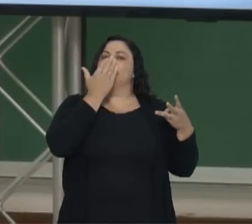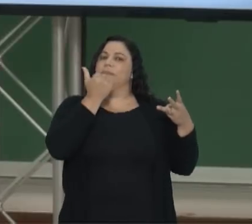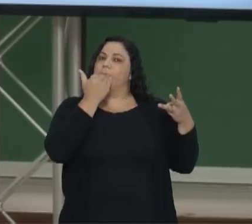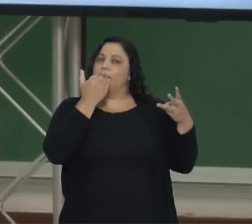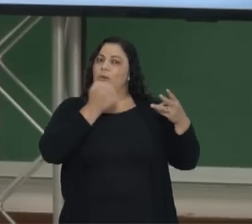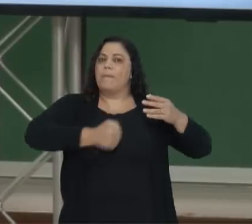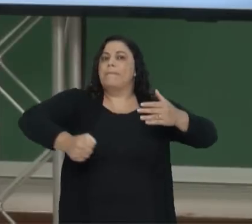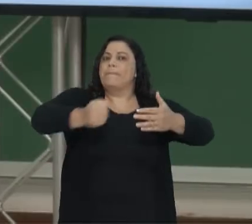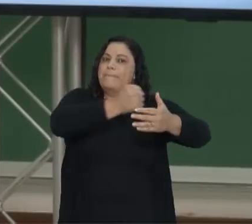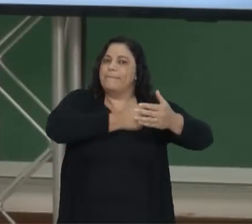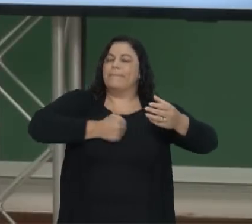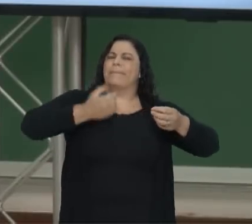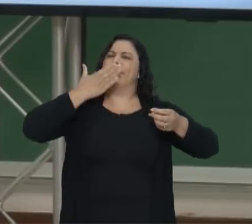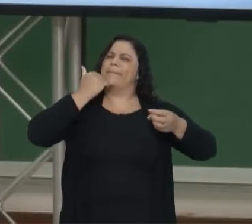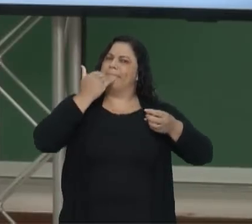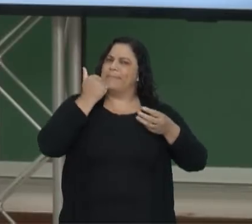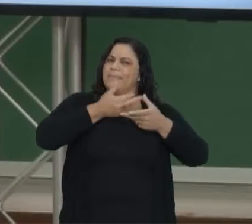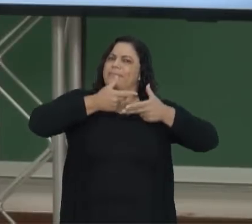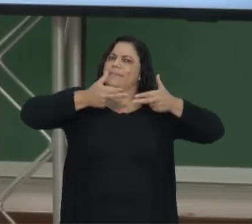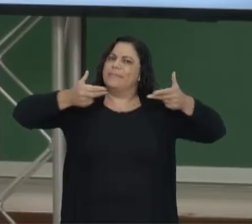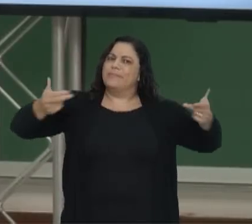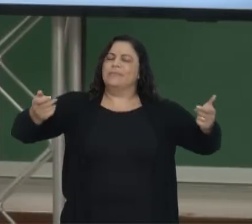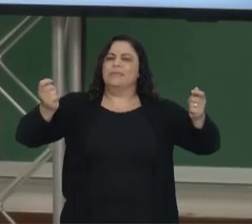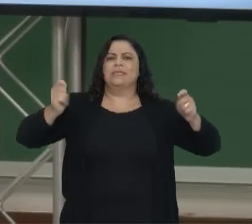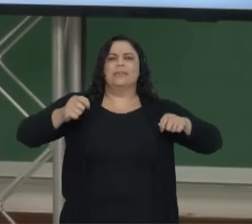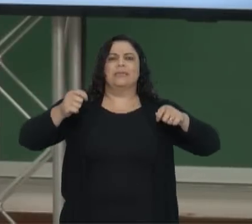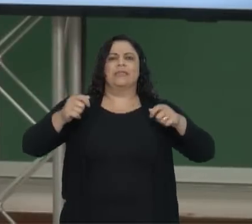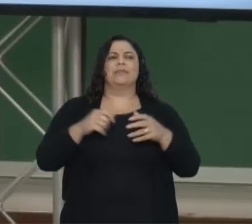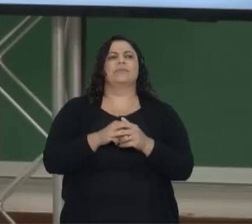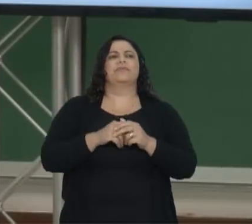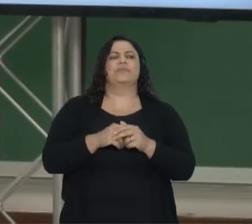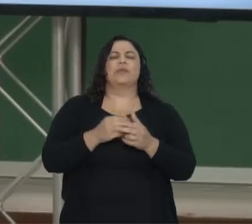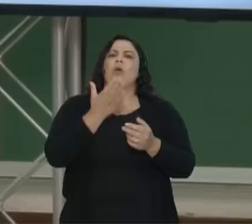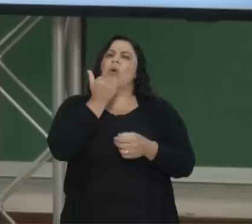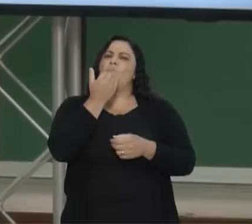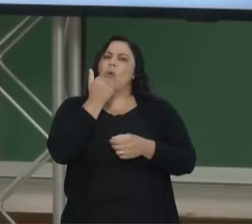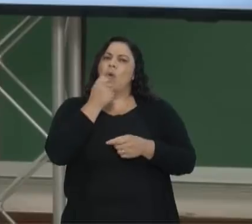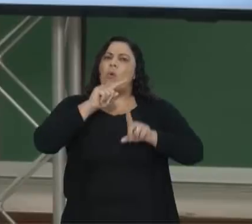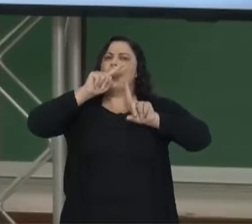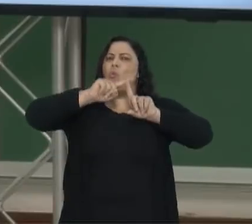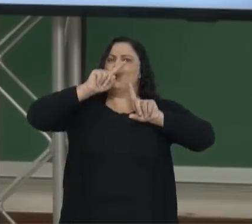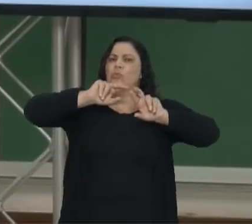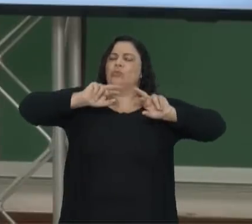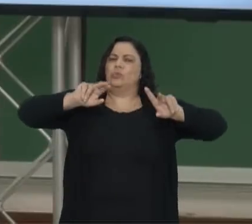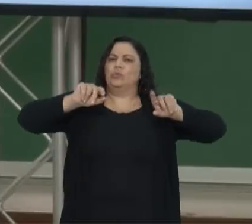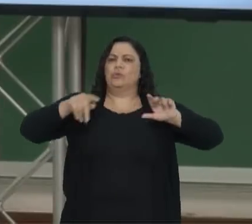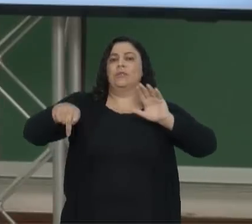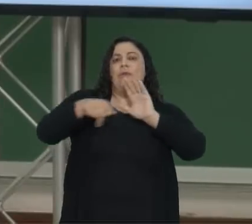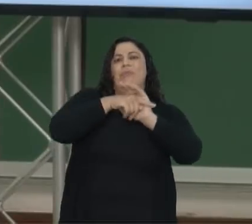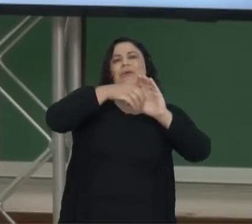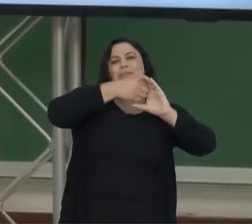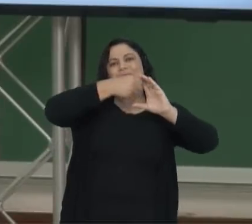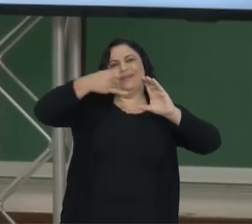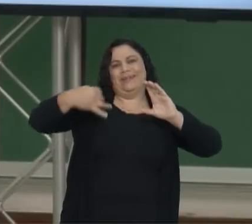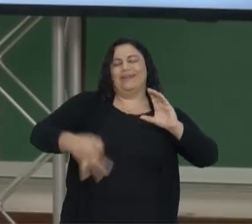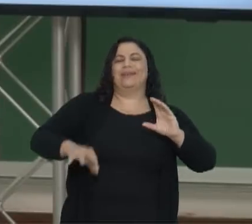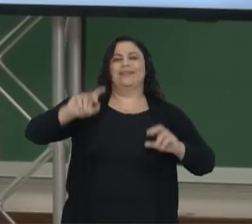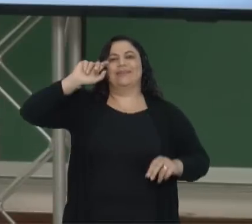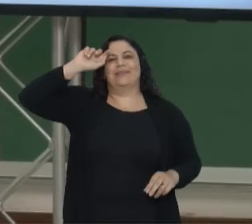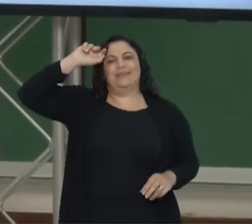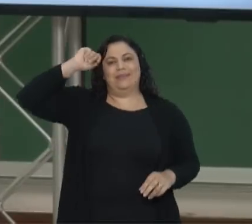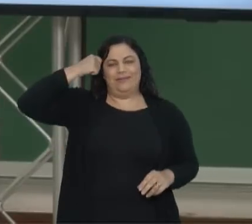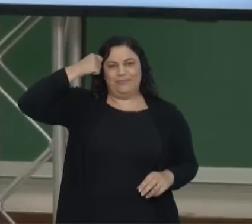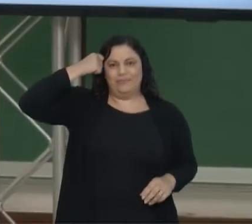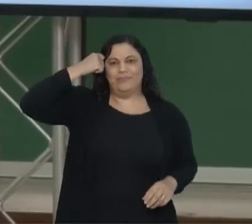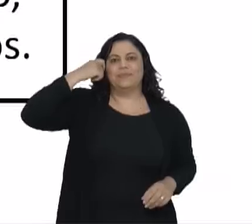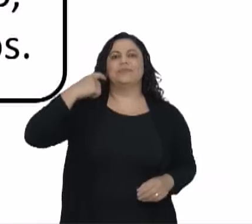culinária. Eu trouxe alguns pratos aqui, citei alguns pratos que são característicos dessa influência dos povos